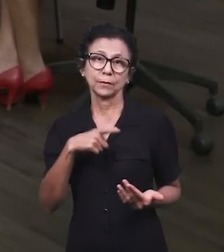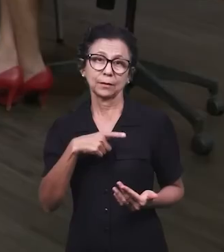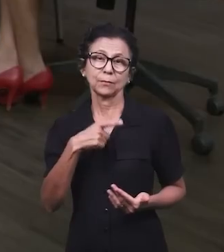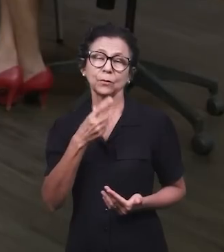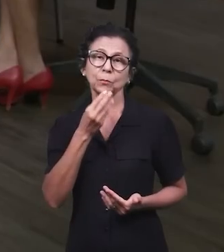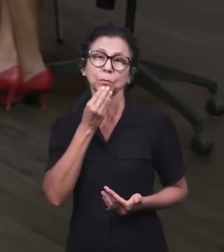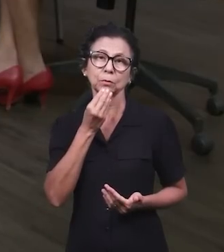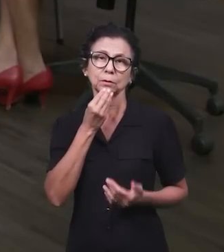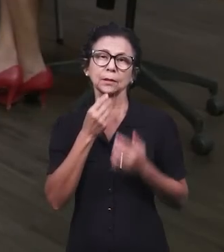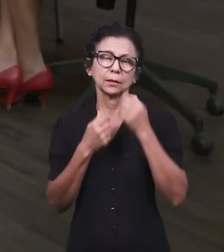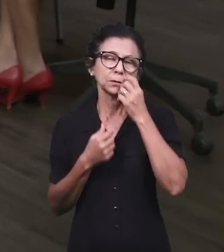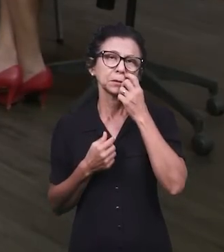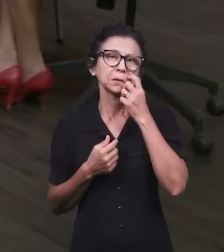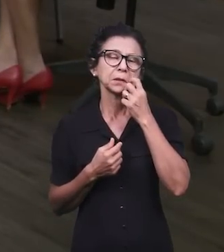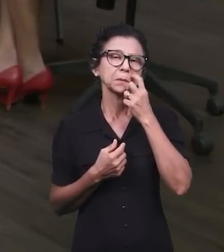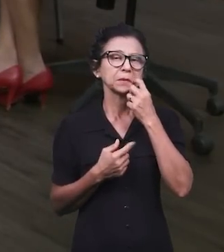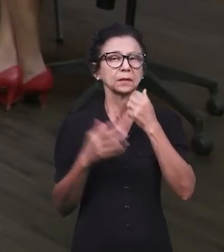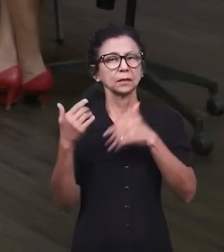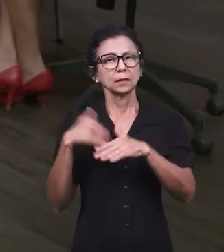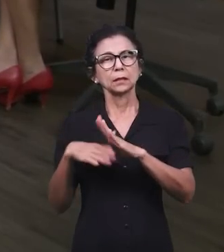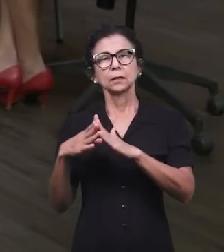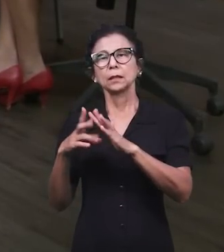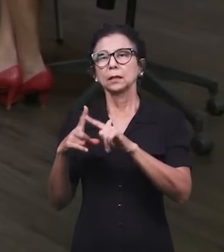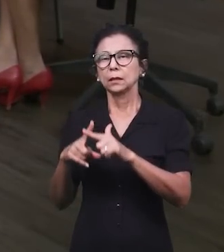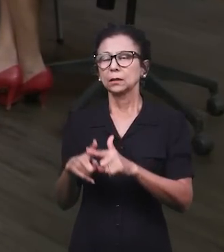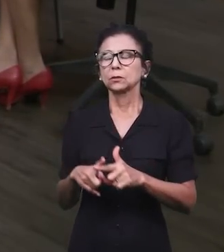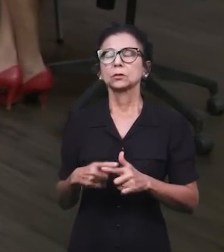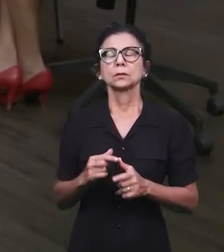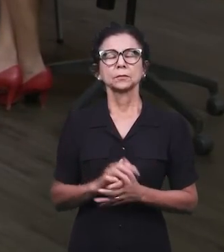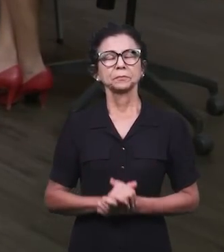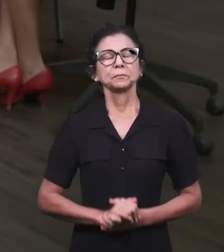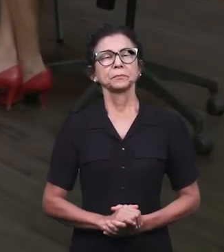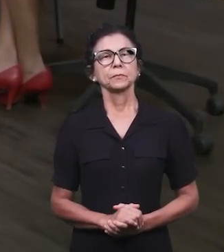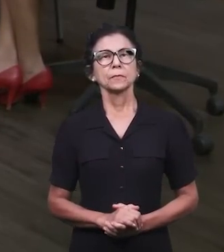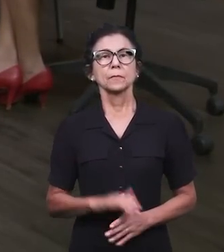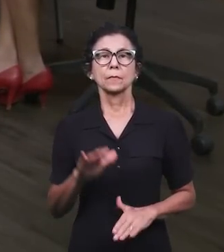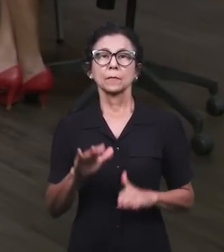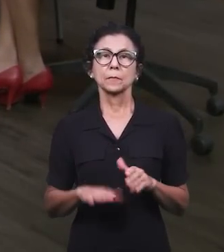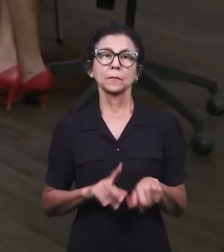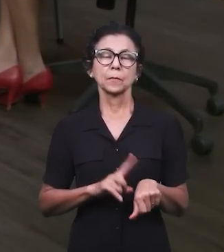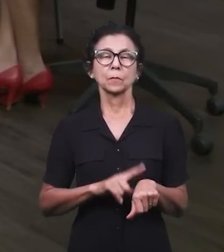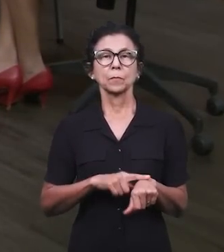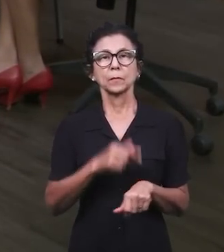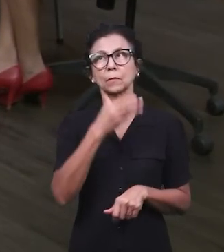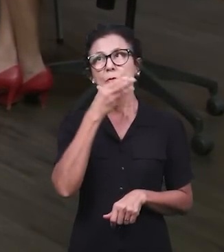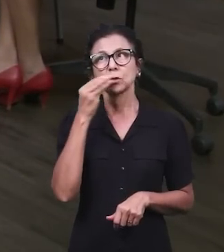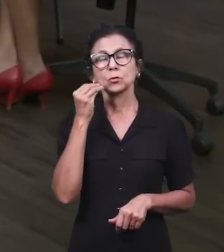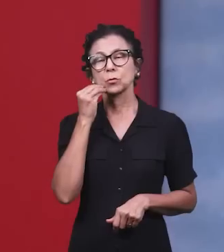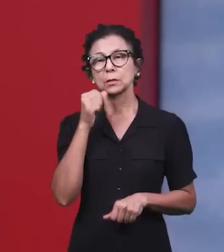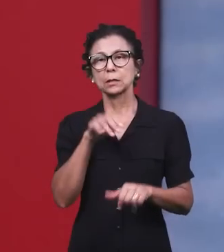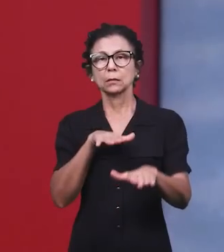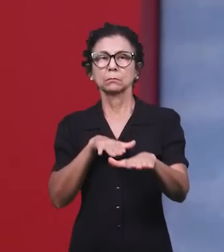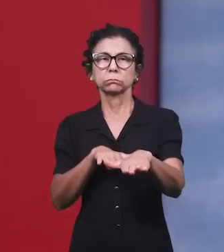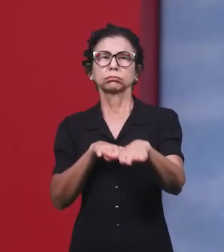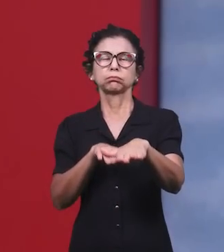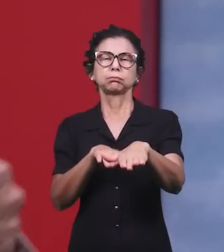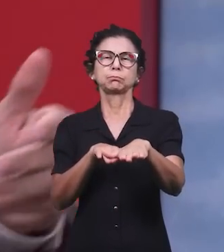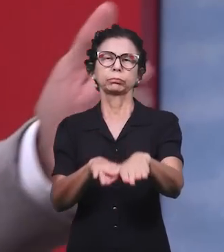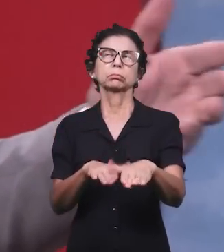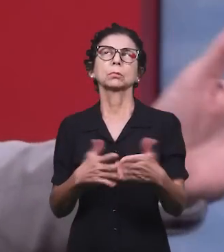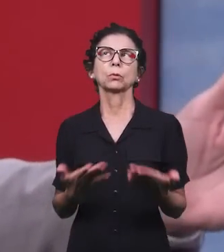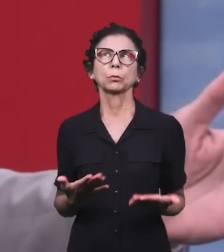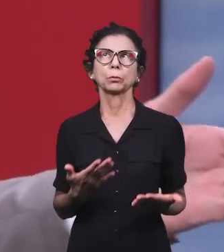ajoelhar, cantar um louvor, entregar, mas nem sempre vai ser possível, dependendo do horário do jejum. Você está no trânsito, você está na sala de faculdade, você